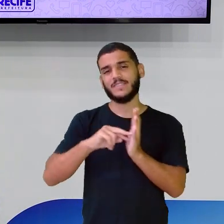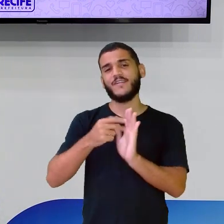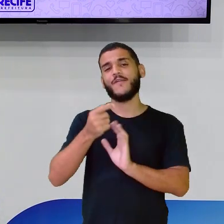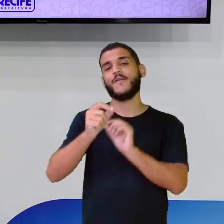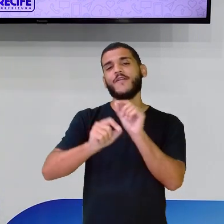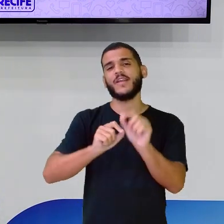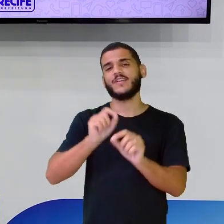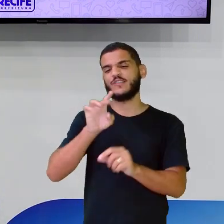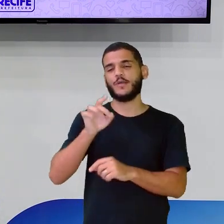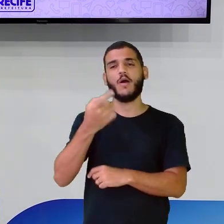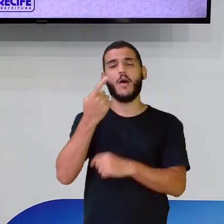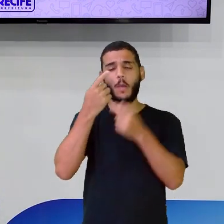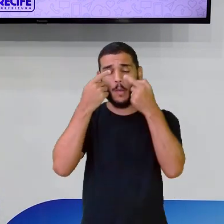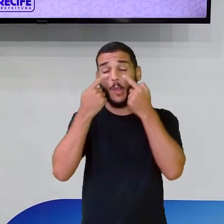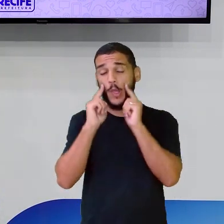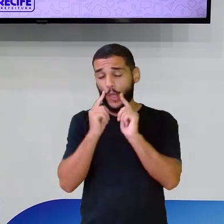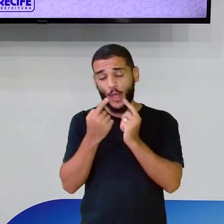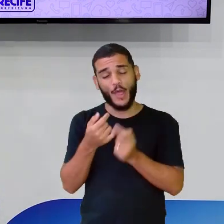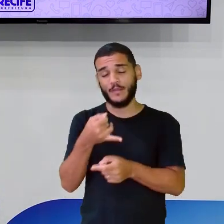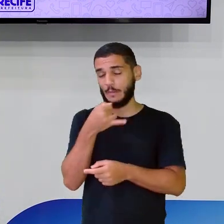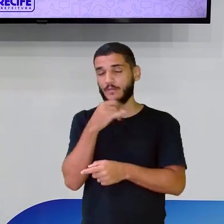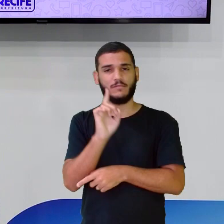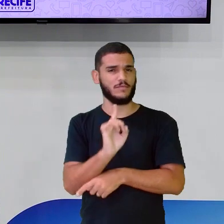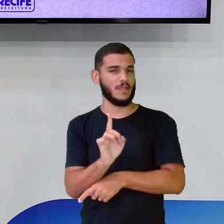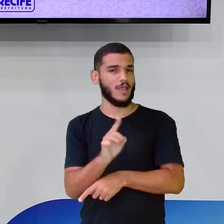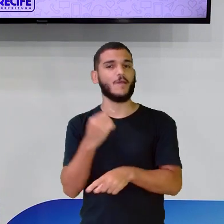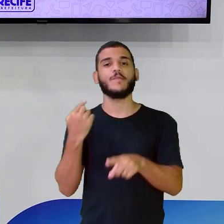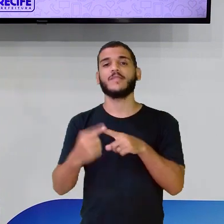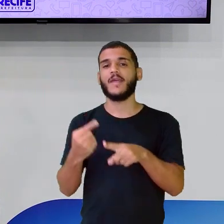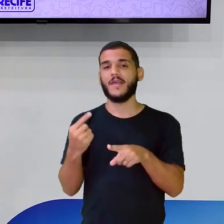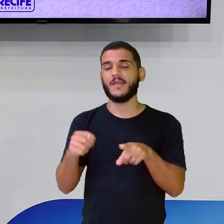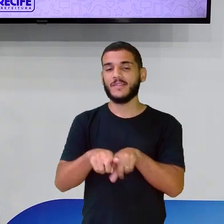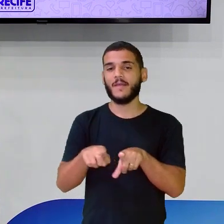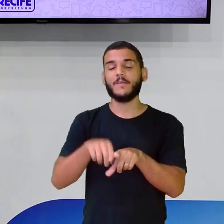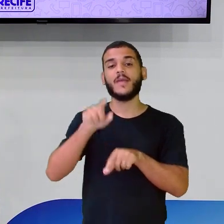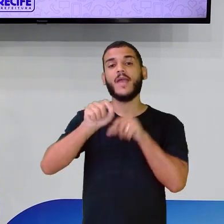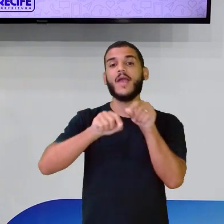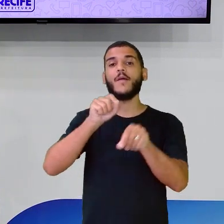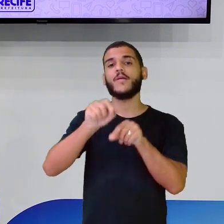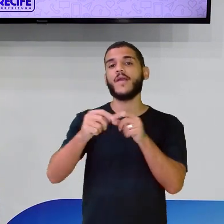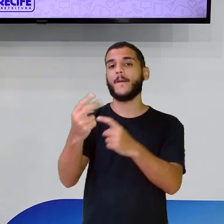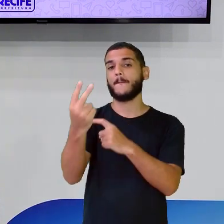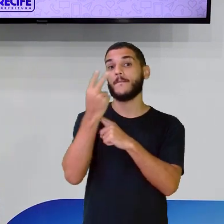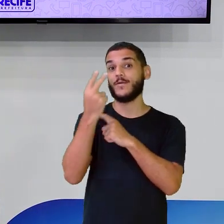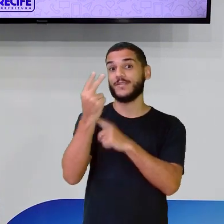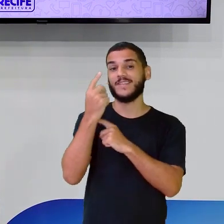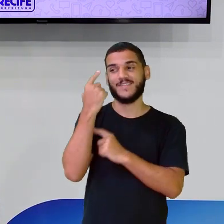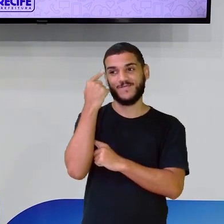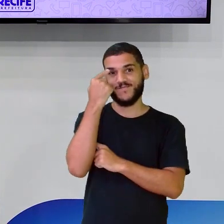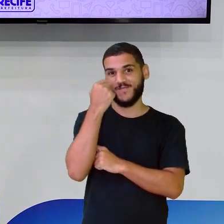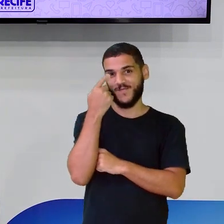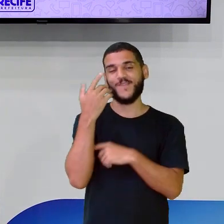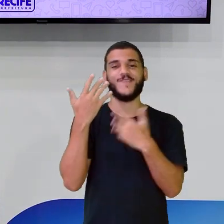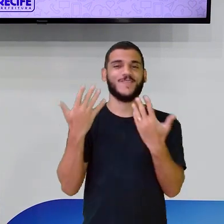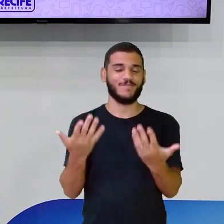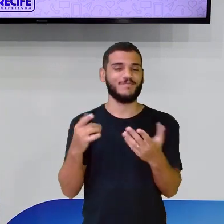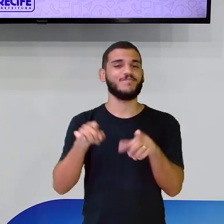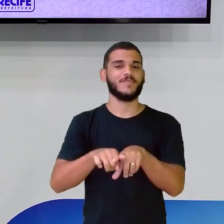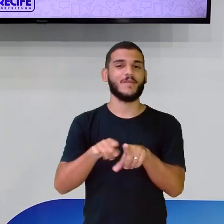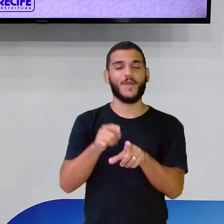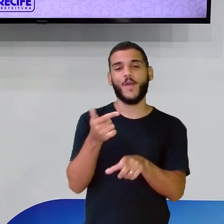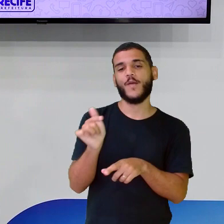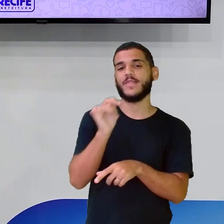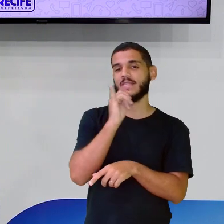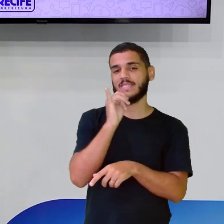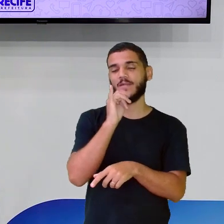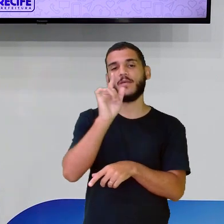para a gente chorar quando está triste, não, viu? Ela serve como proteção para os nossos olhos. E o outro exemplo que é